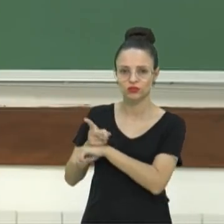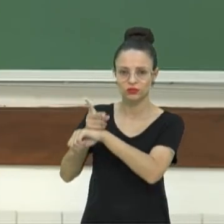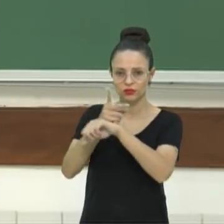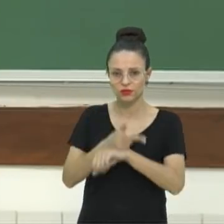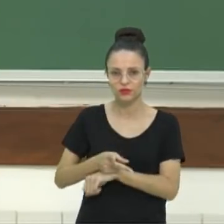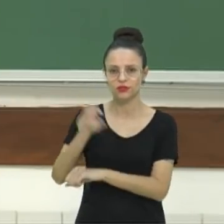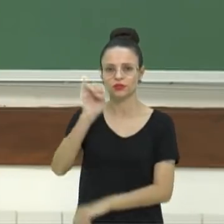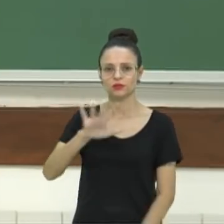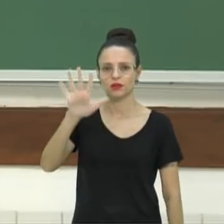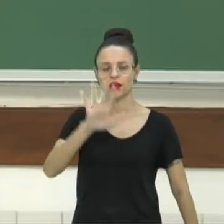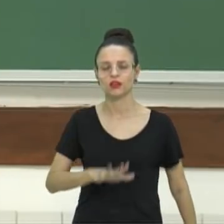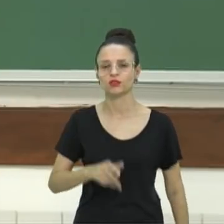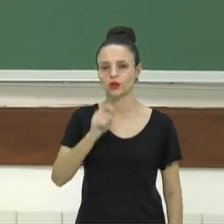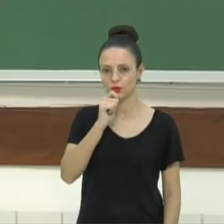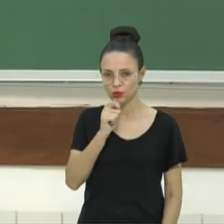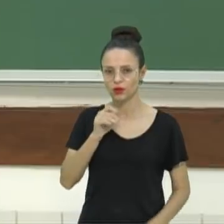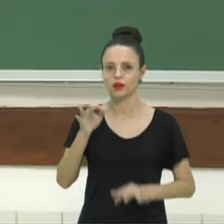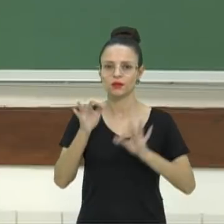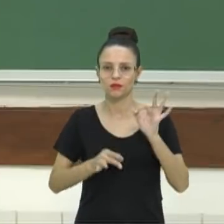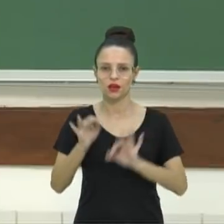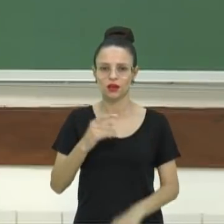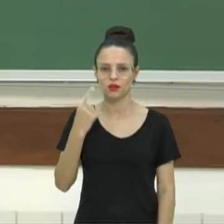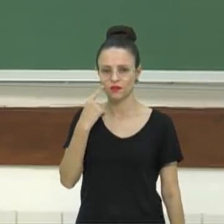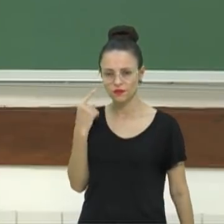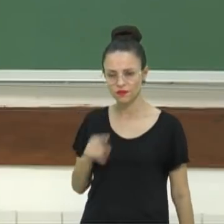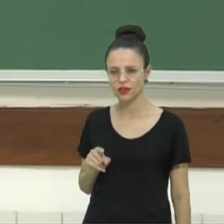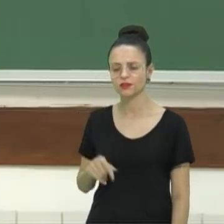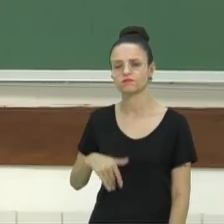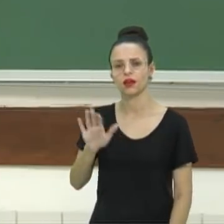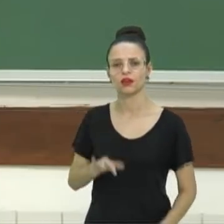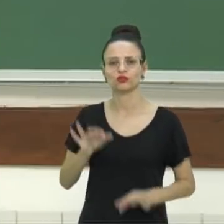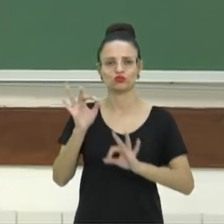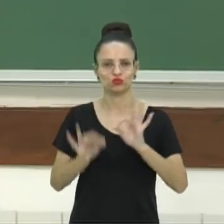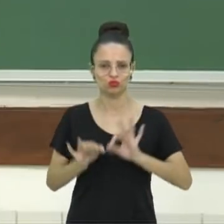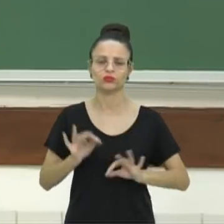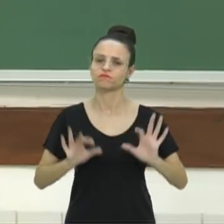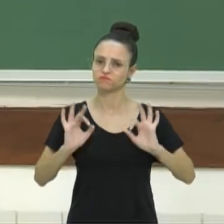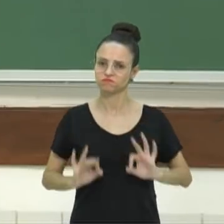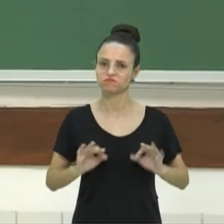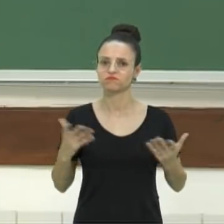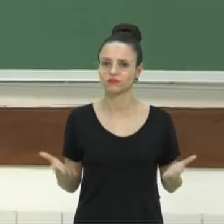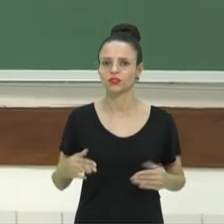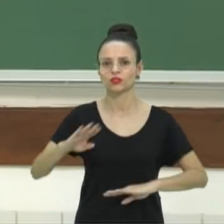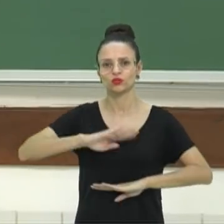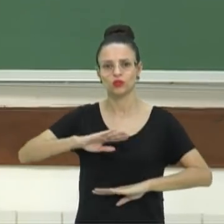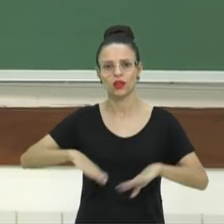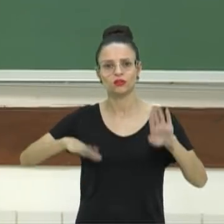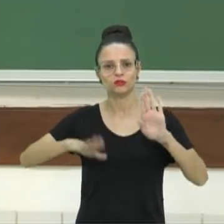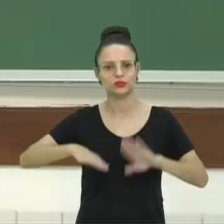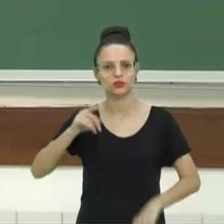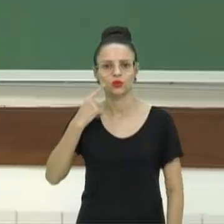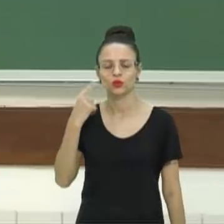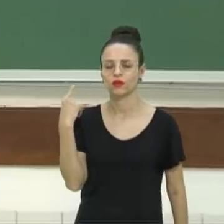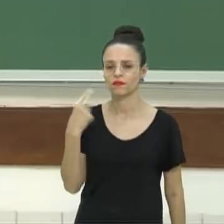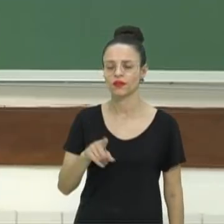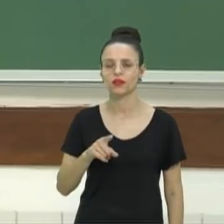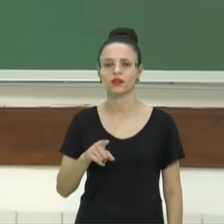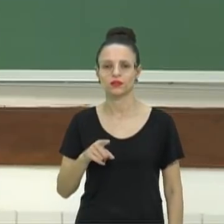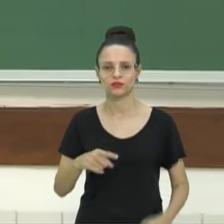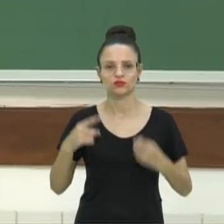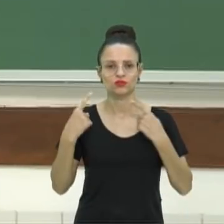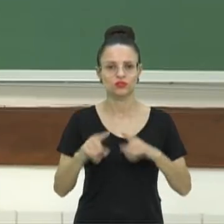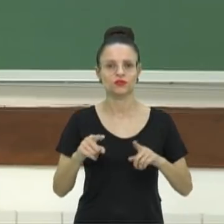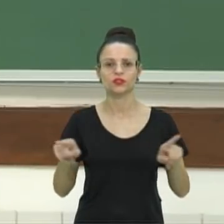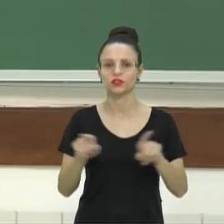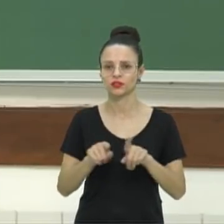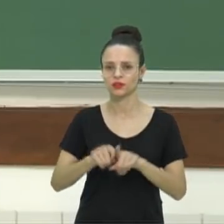são gravadas, então a arbitragem utiliza desse recurso para estar sendo o mais justa possível, né? Então, situações que podem estar sendo lançados desafio, no